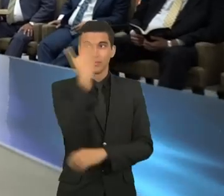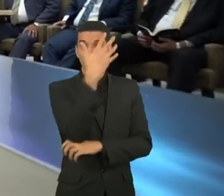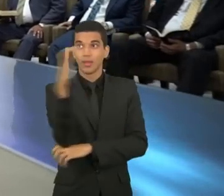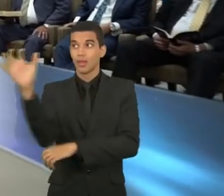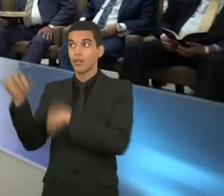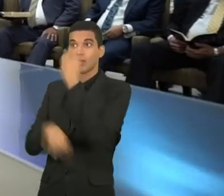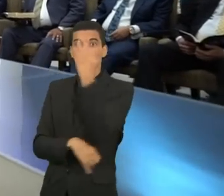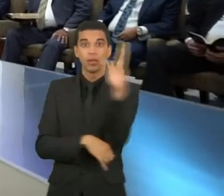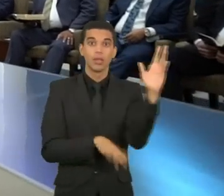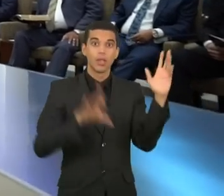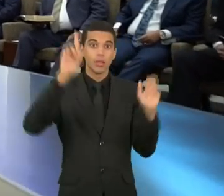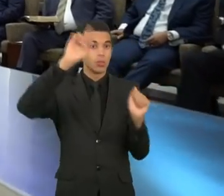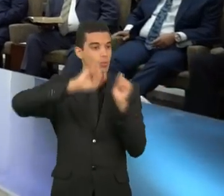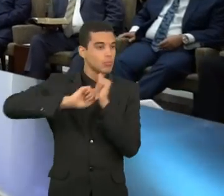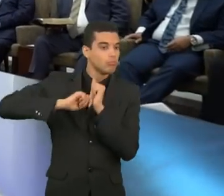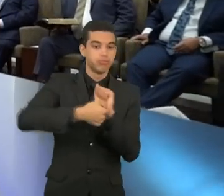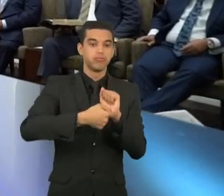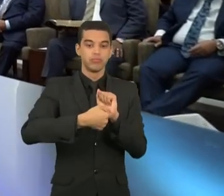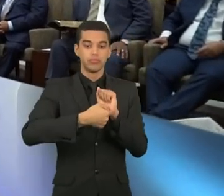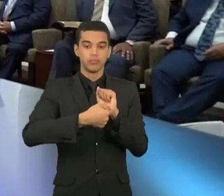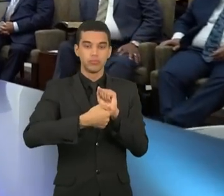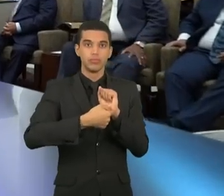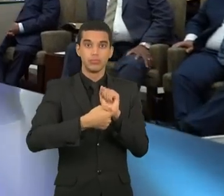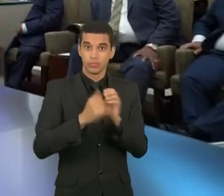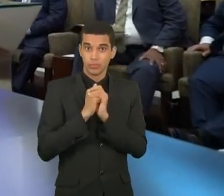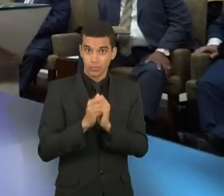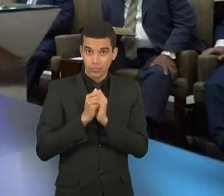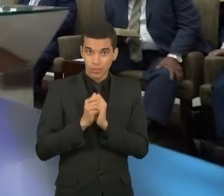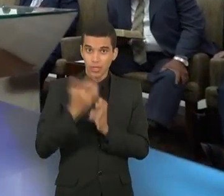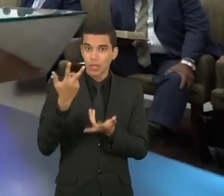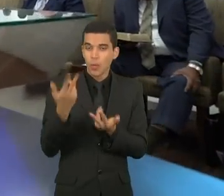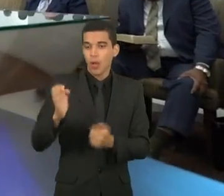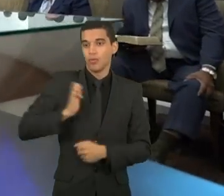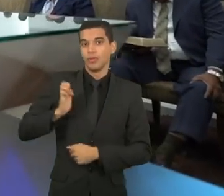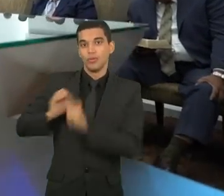um tesouro, um segredo. Diga amém por isso.